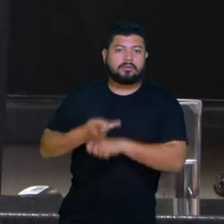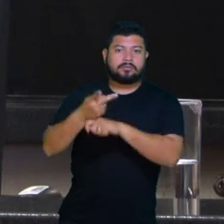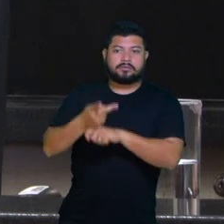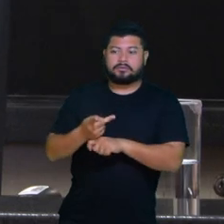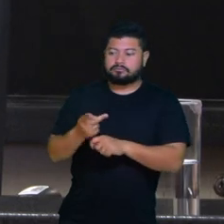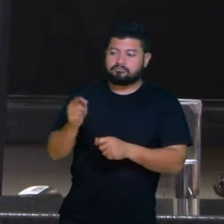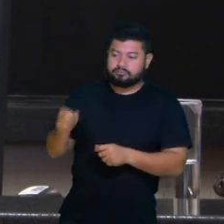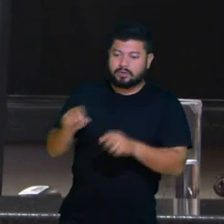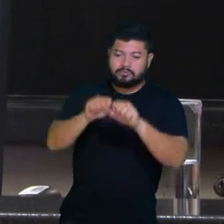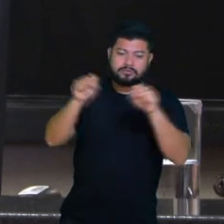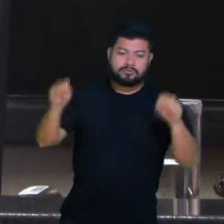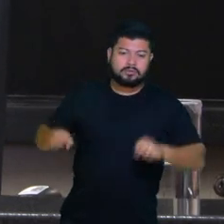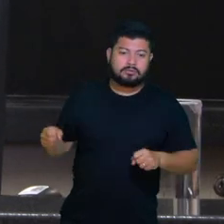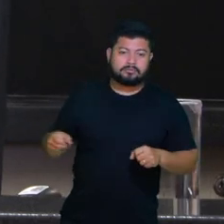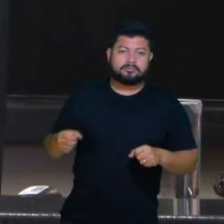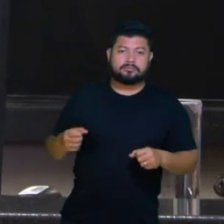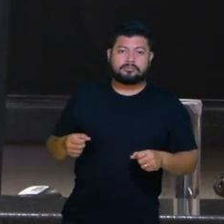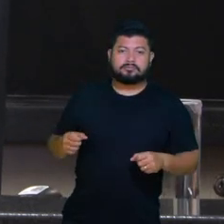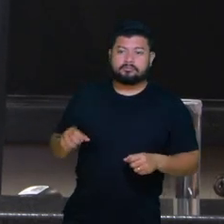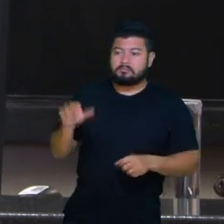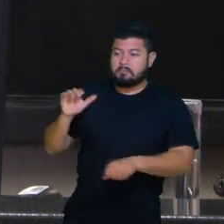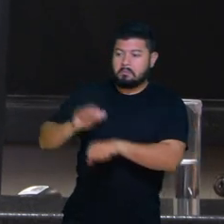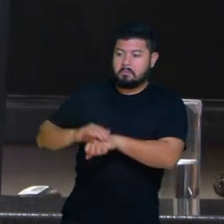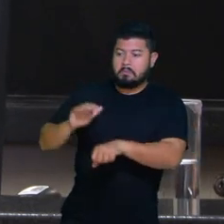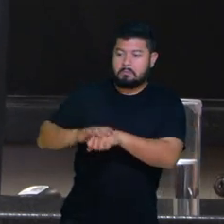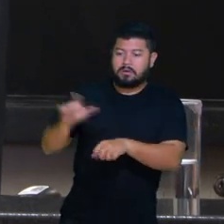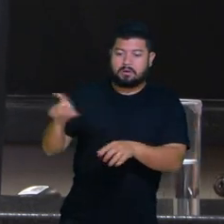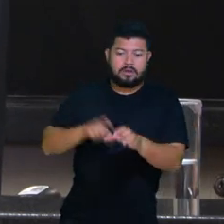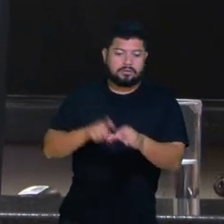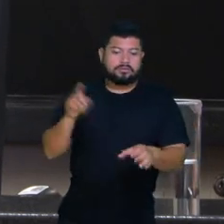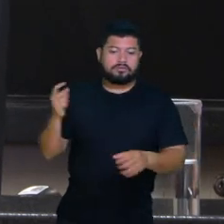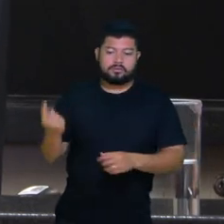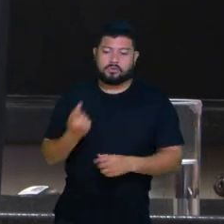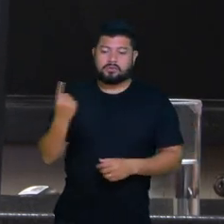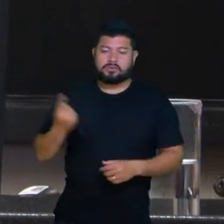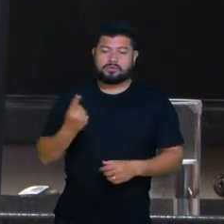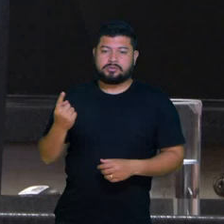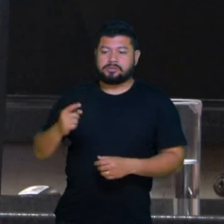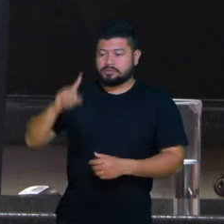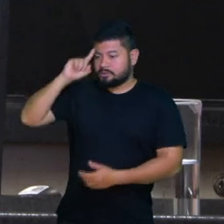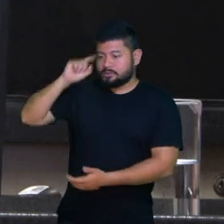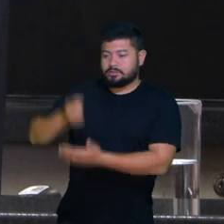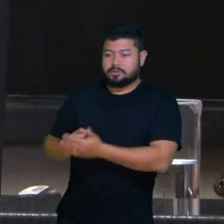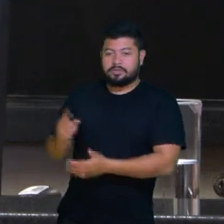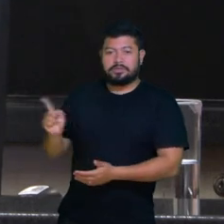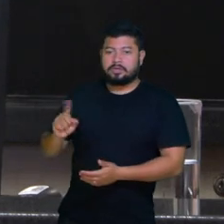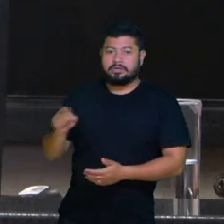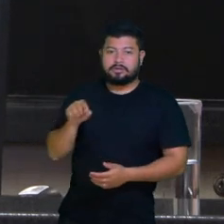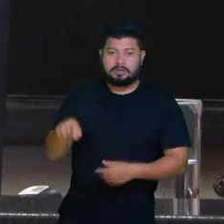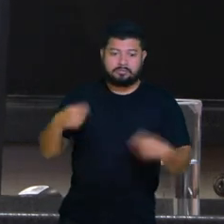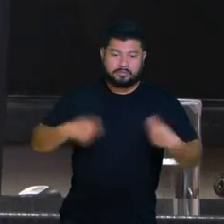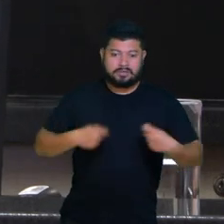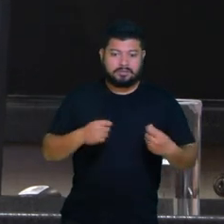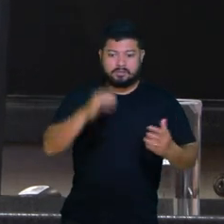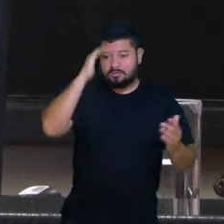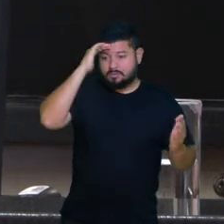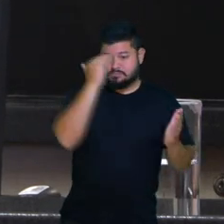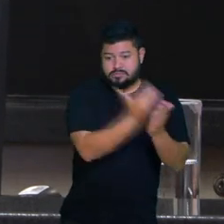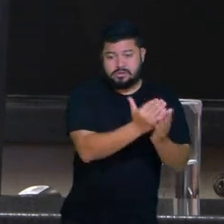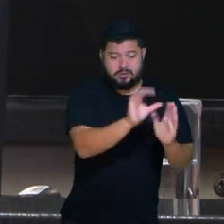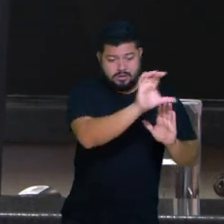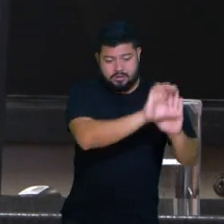que tira a autonomia do professor e impõe ao professor uma performance ou seja